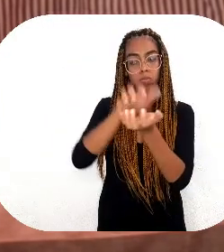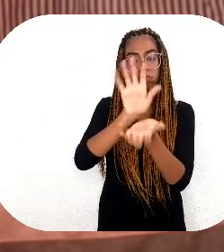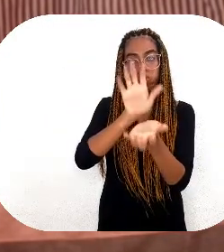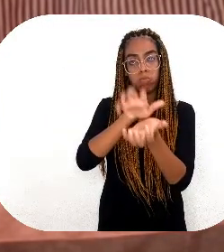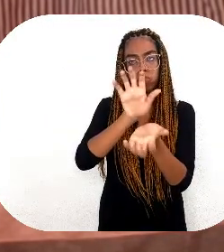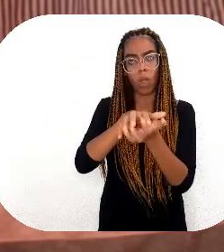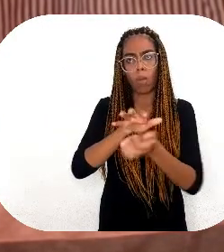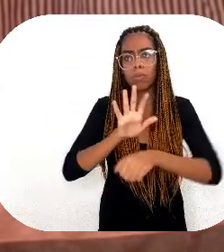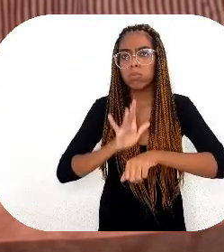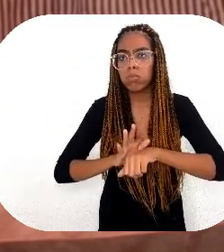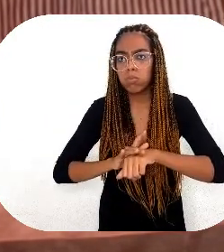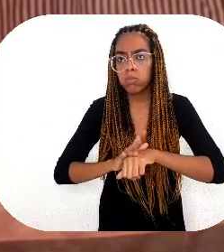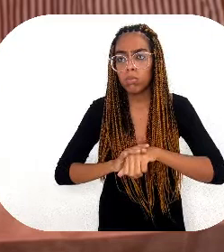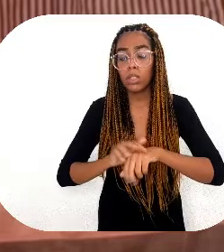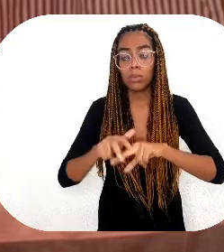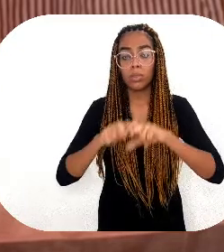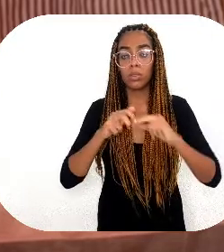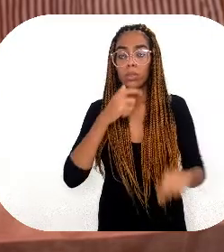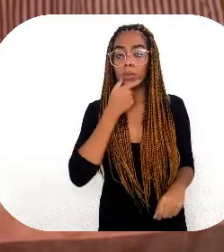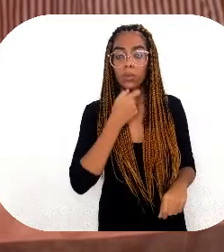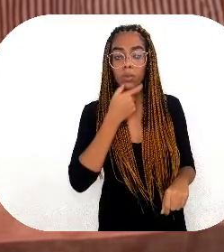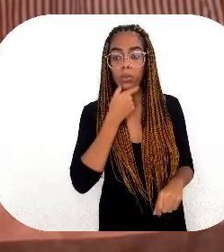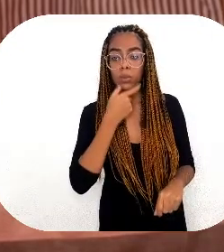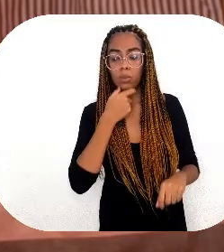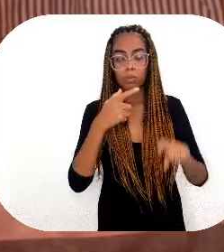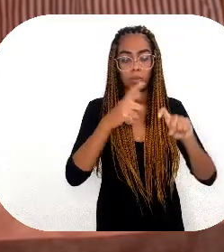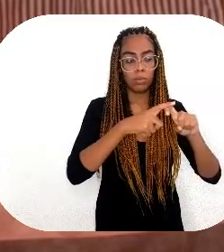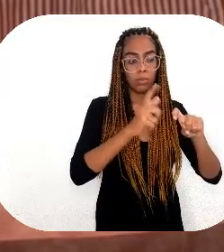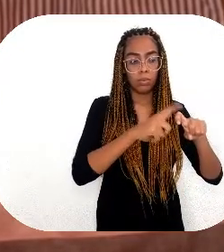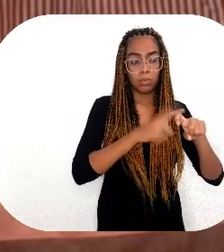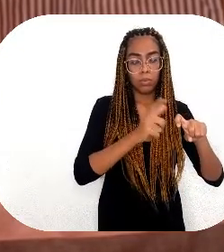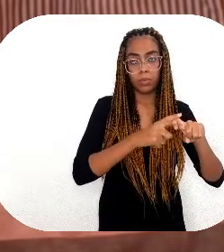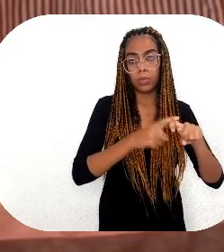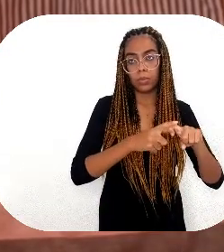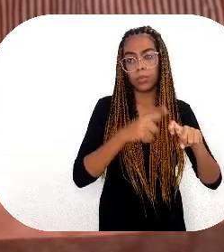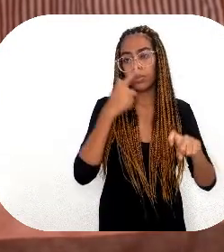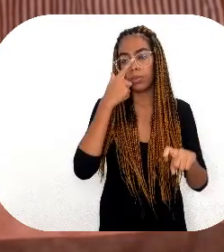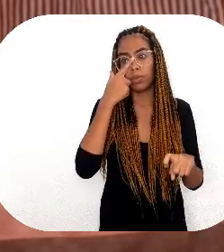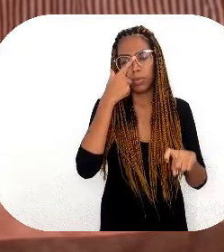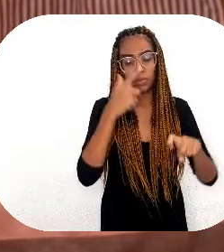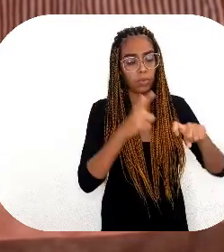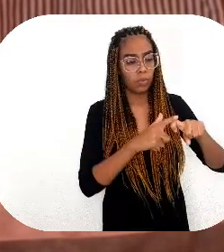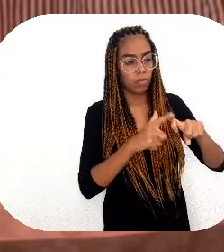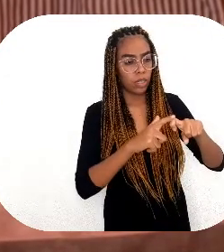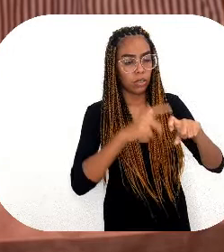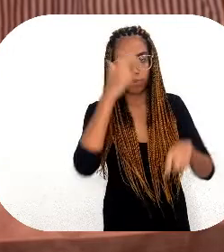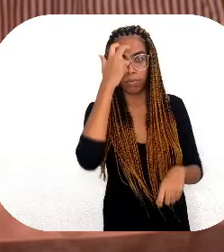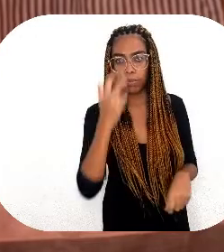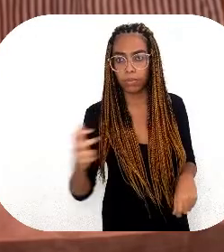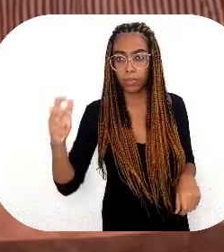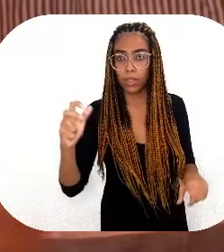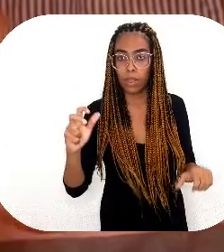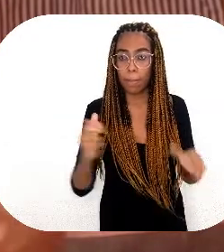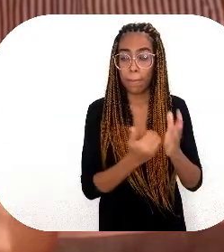ficou seriamente doente. E o pajé, o médico, o crocodilo